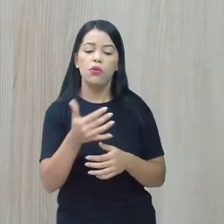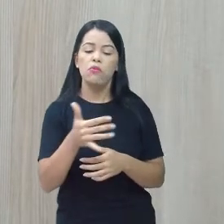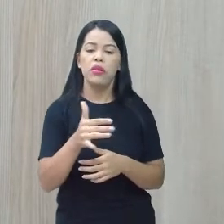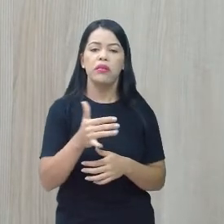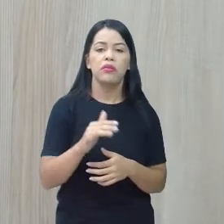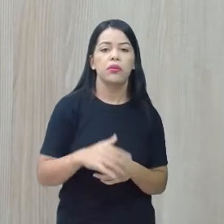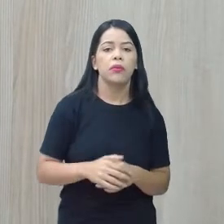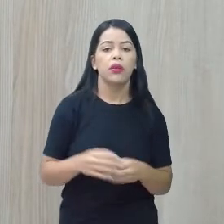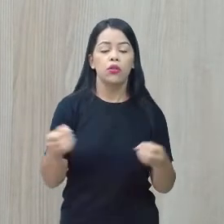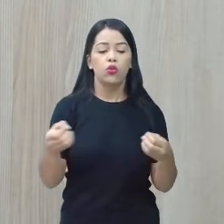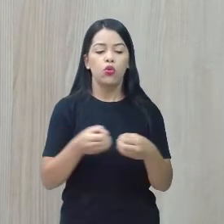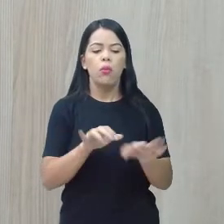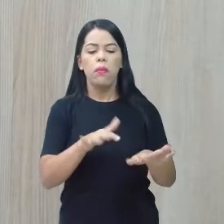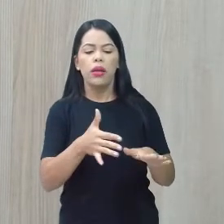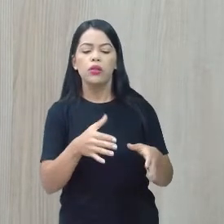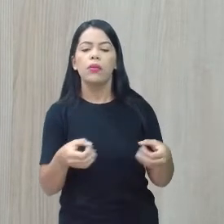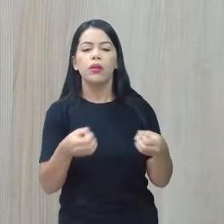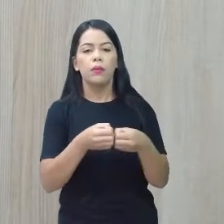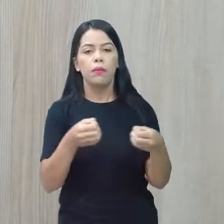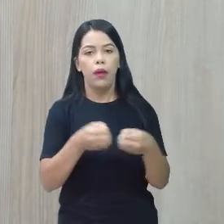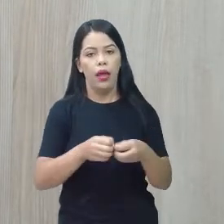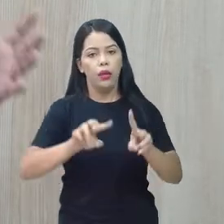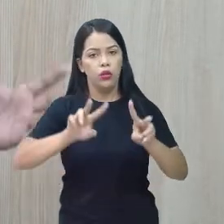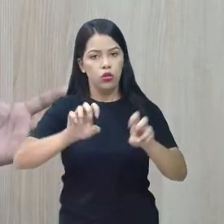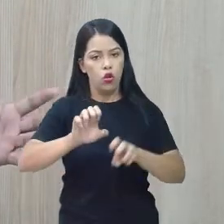da aproximação referente a